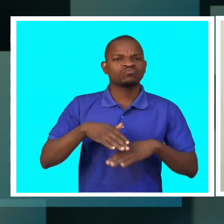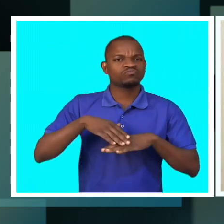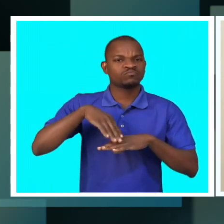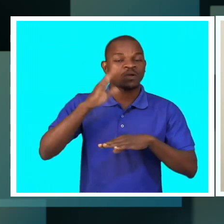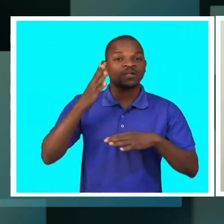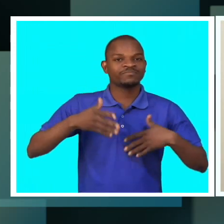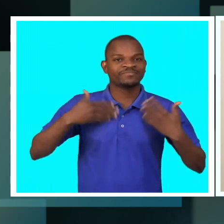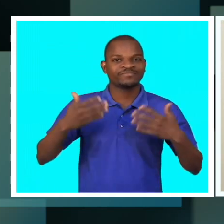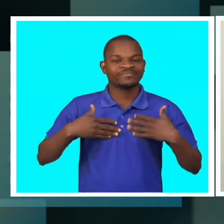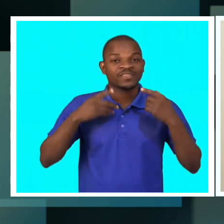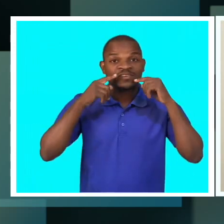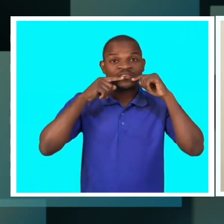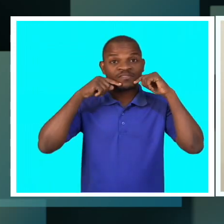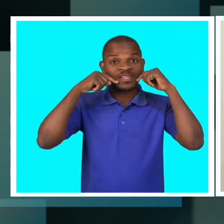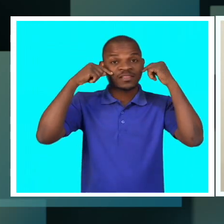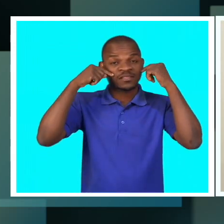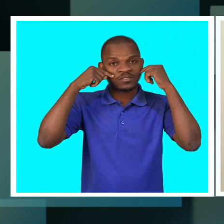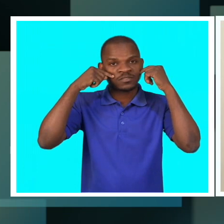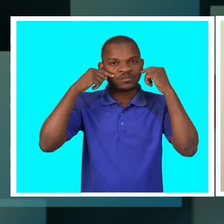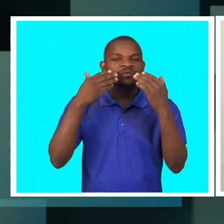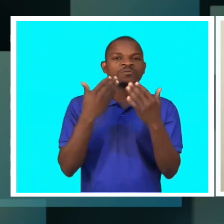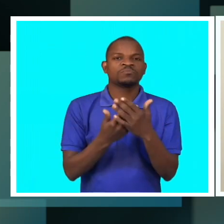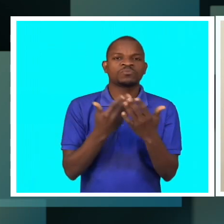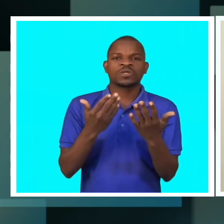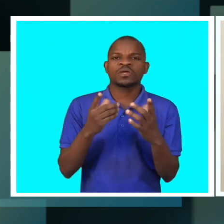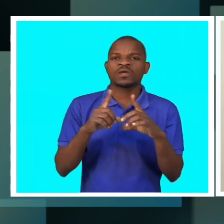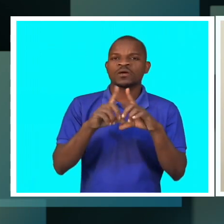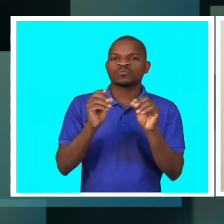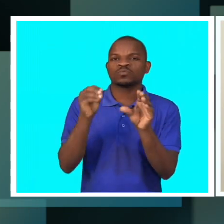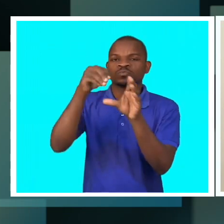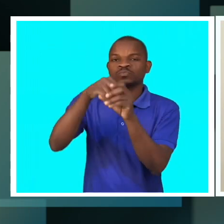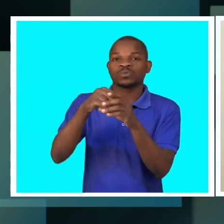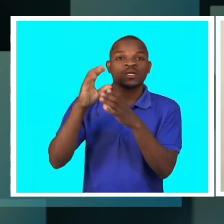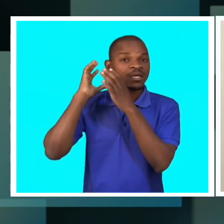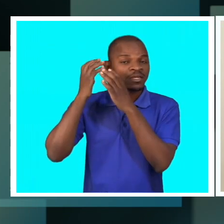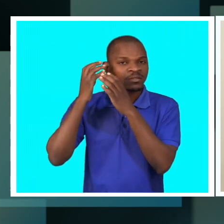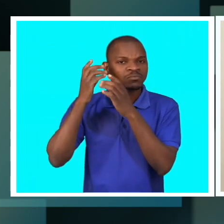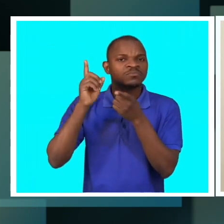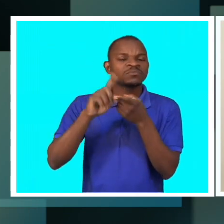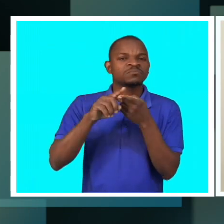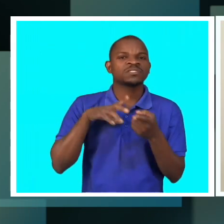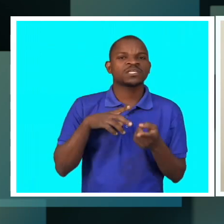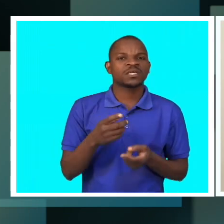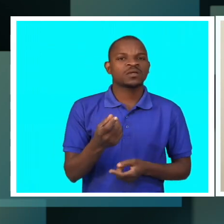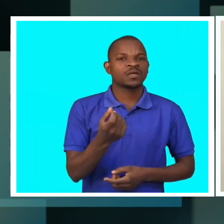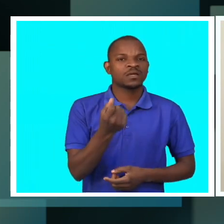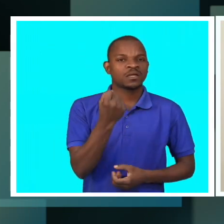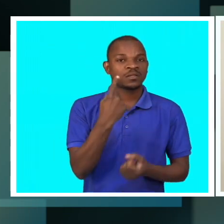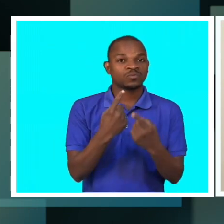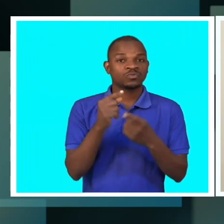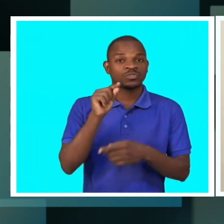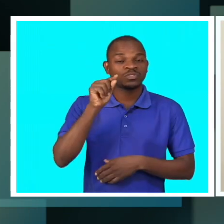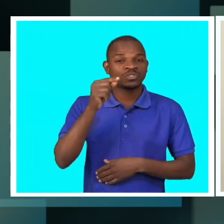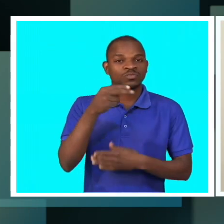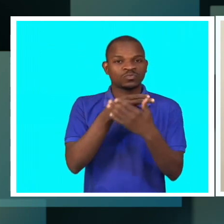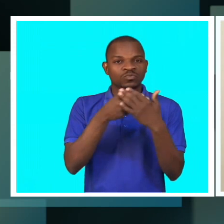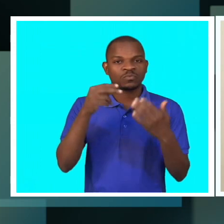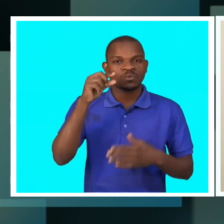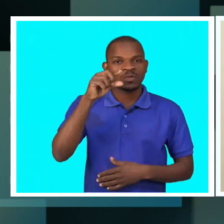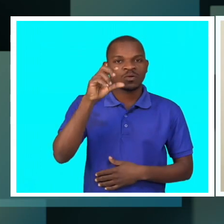muito felizes por causa dessa interabilidade. Por exemplo, temos o caso de Gorongosa,